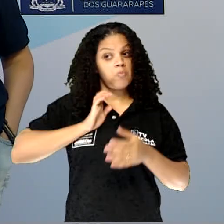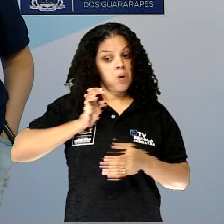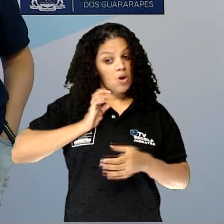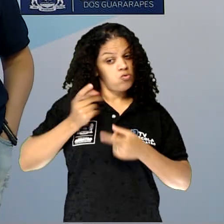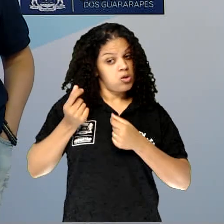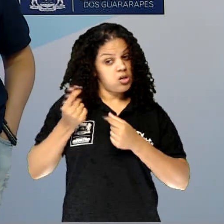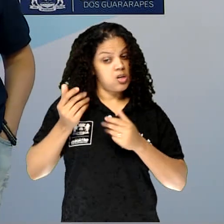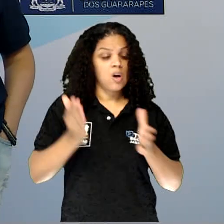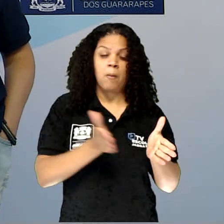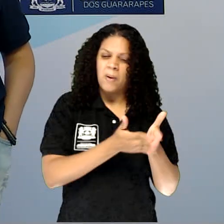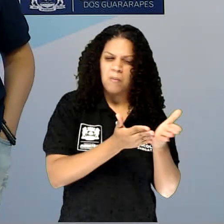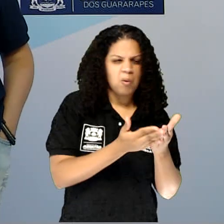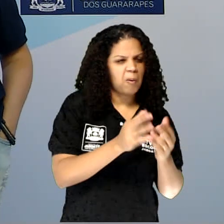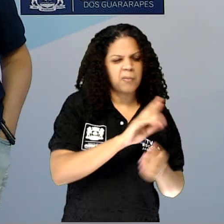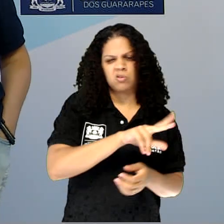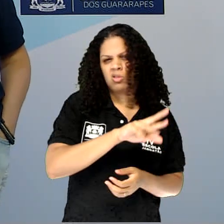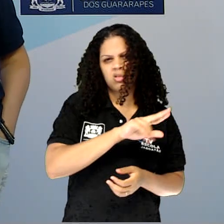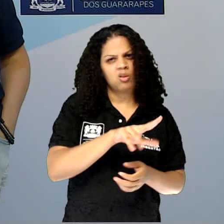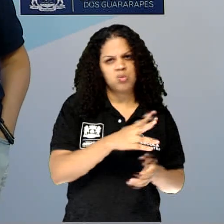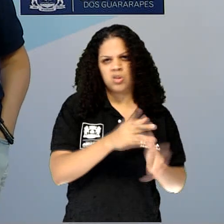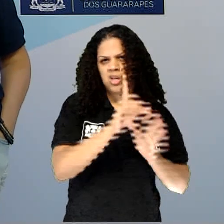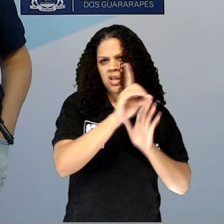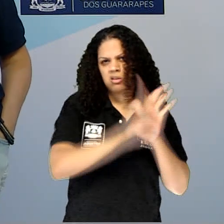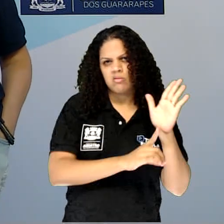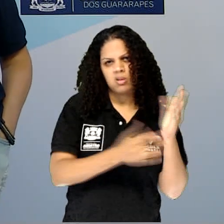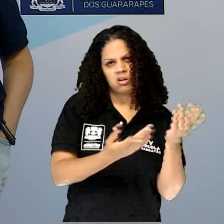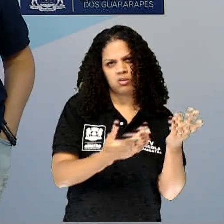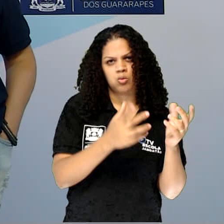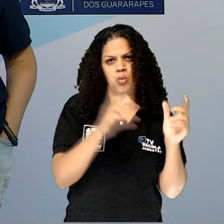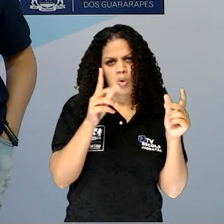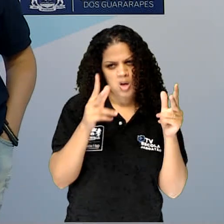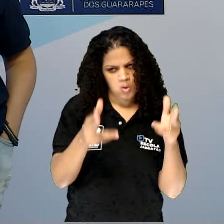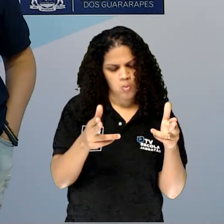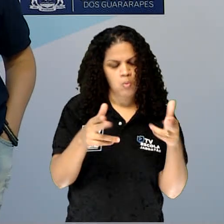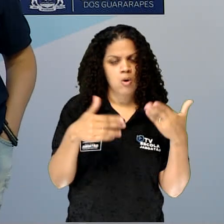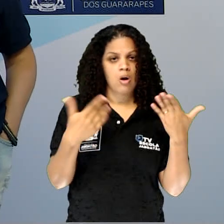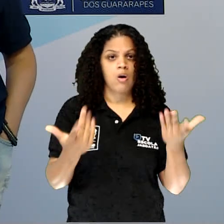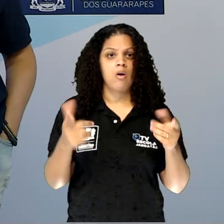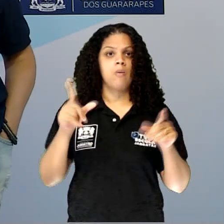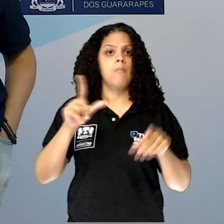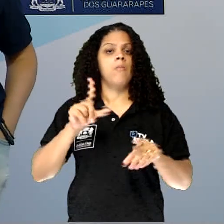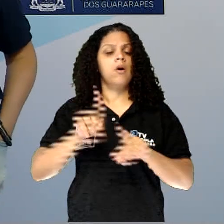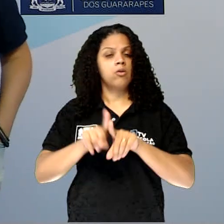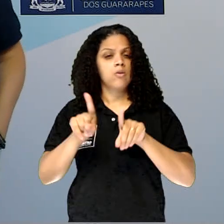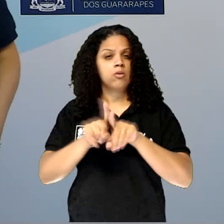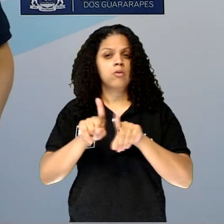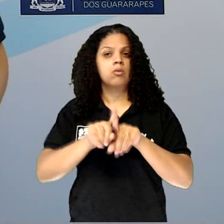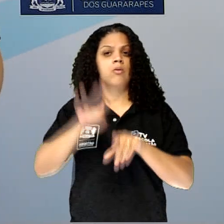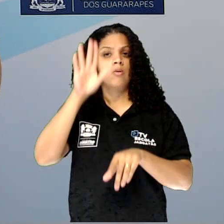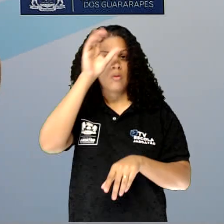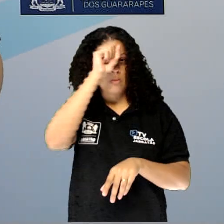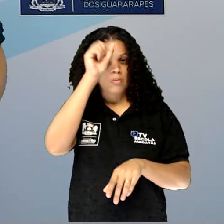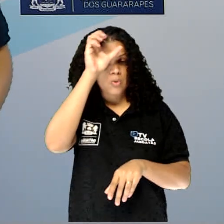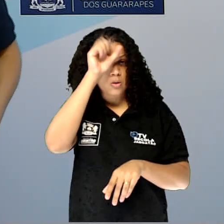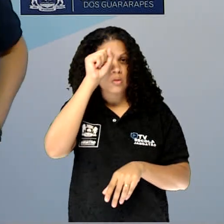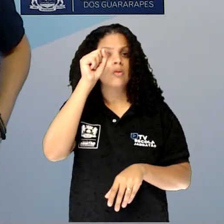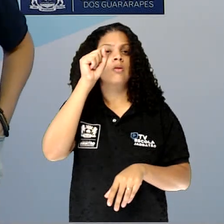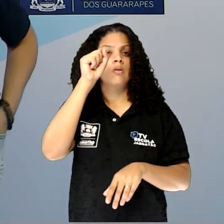mesma sorte. Mas elas também aprendiam tarefas domésticas, principalmente a